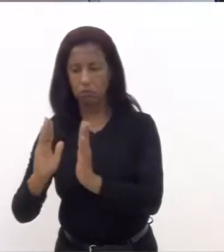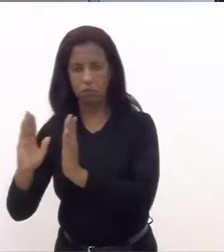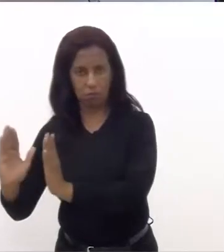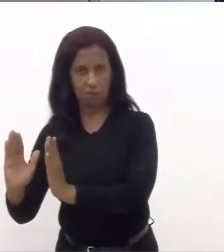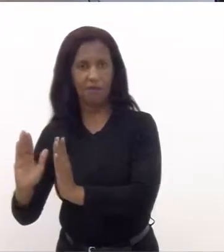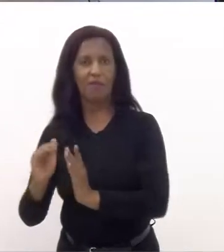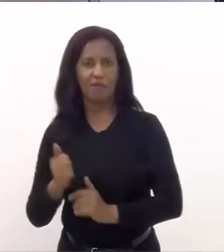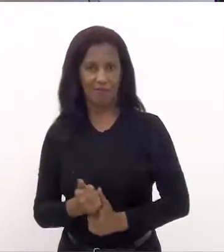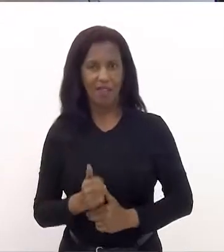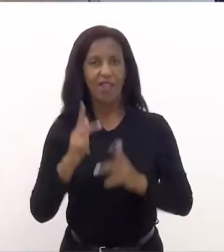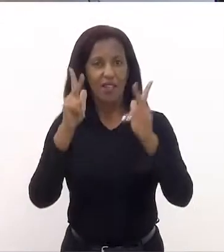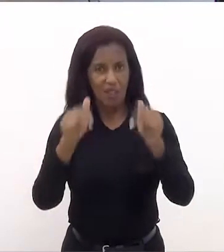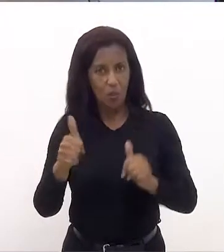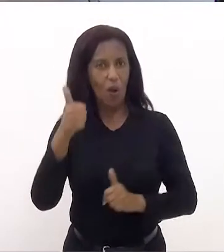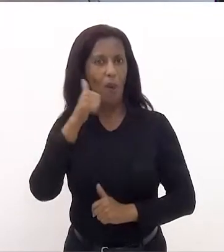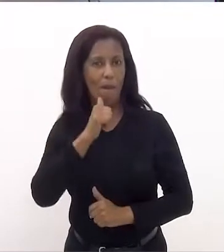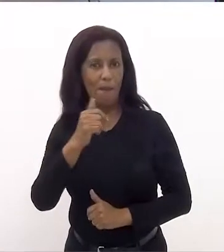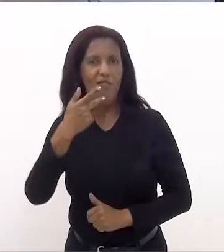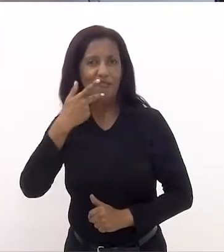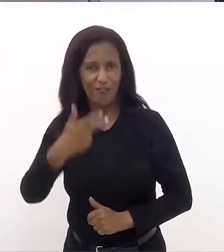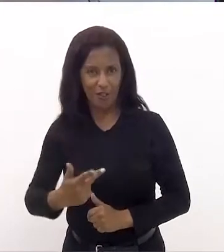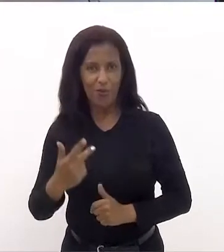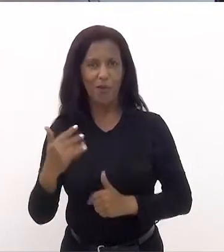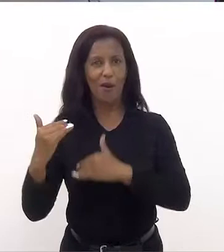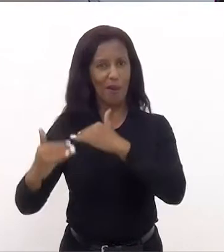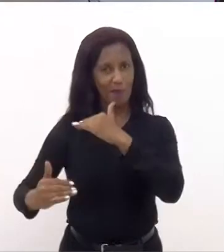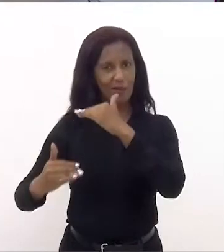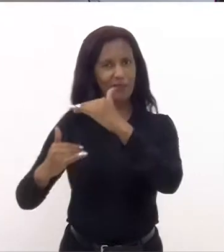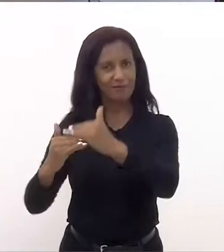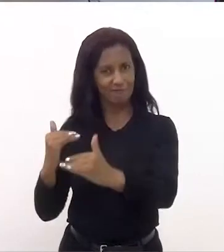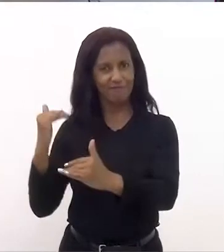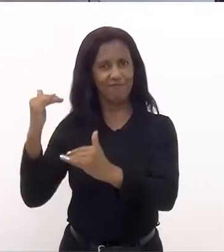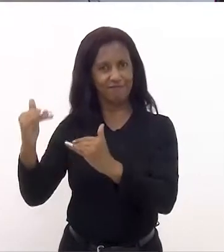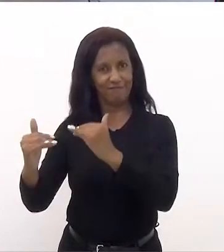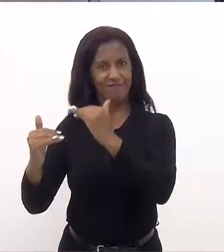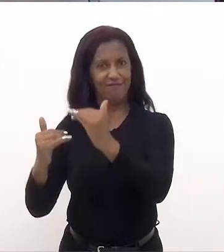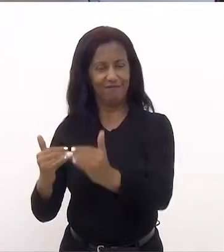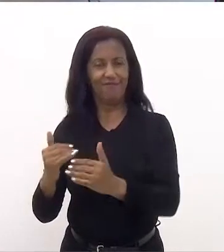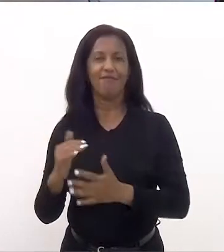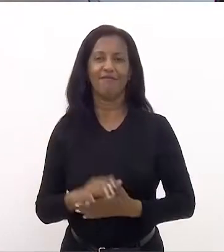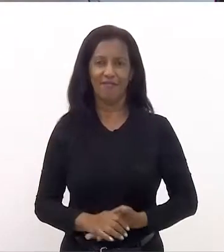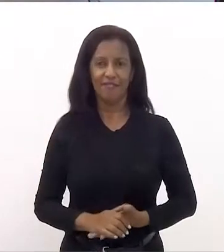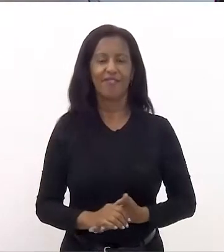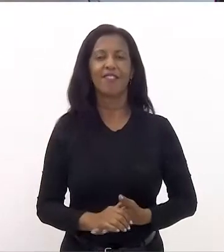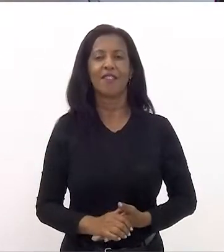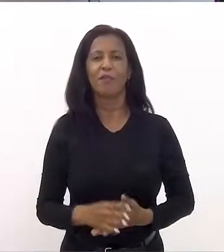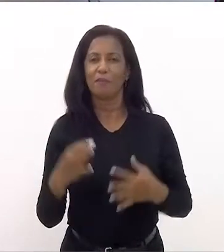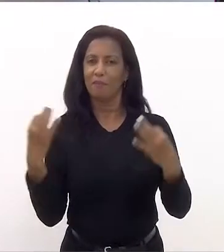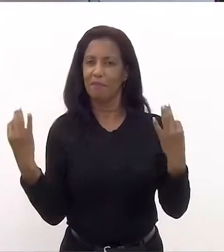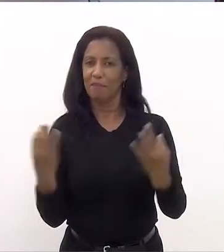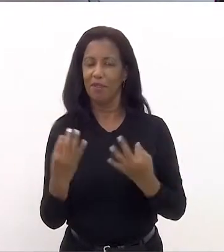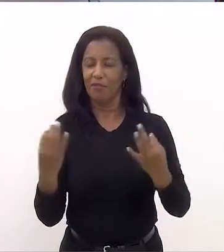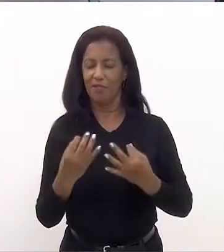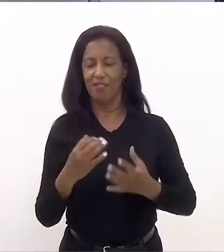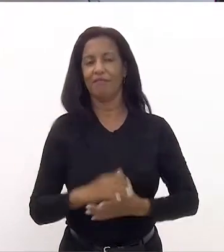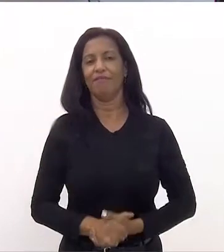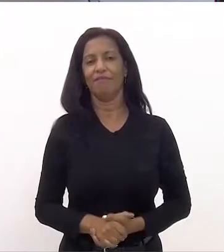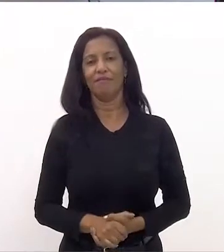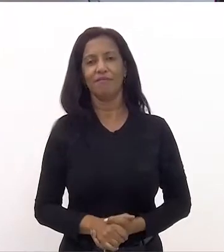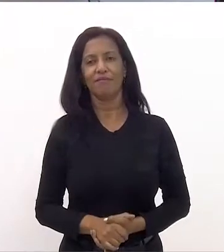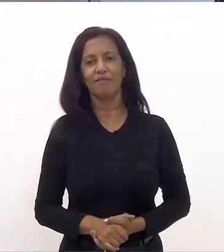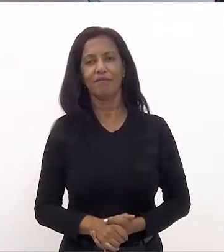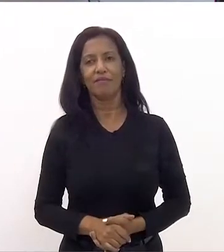Então, que a foi sua muito mãe falou, importante. amadurecer, né? Fui amadurecendo, fui amadurecendo.